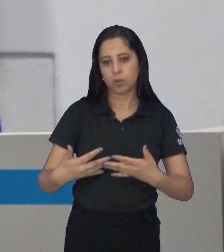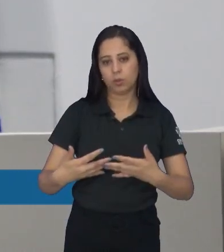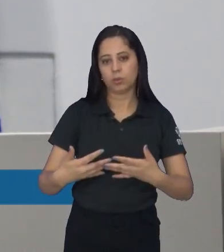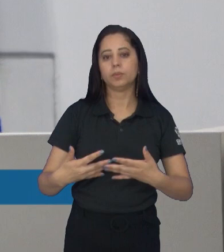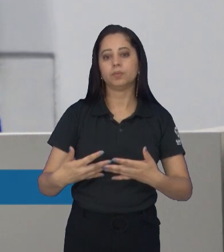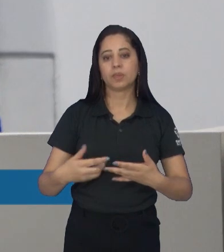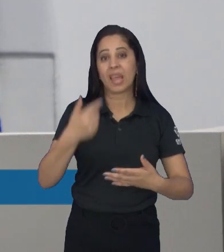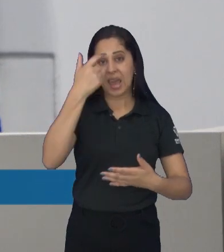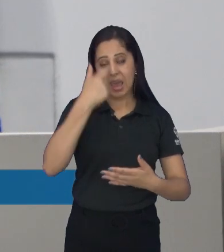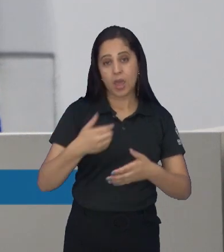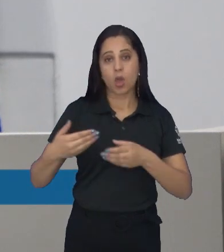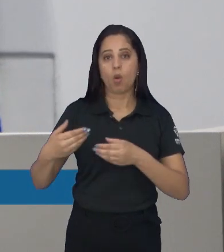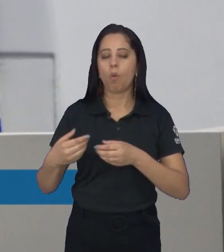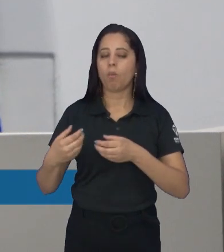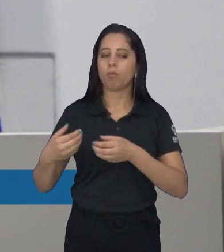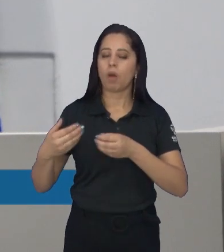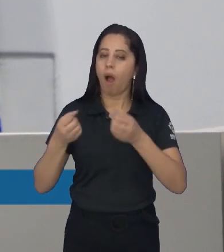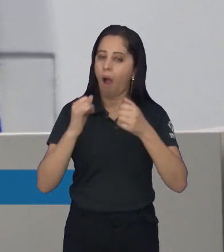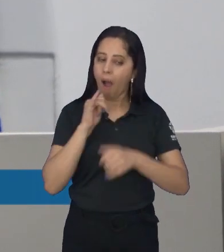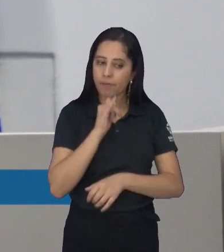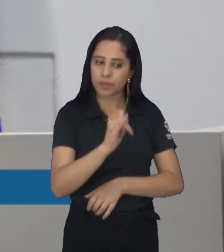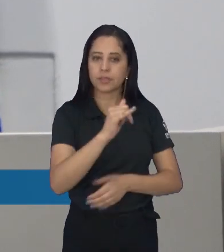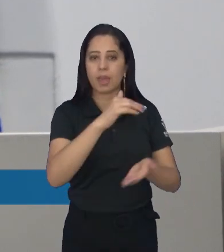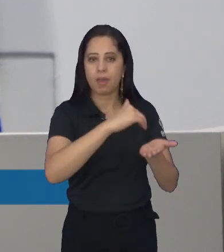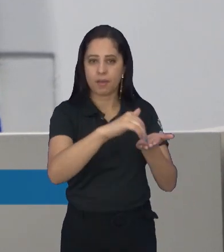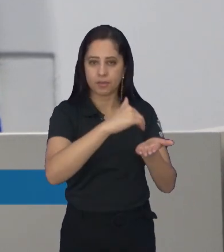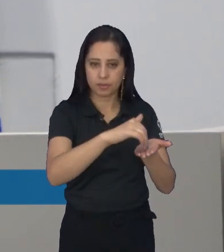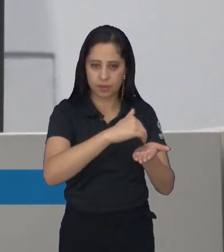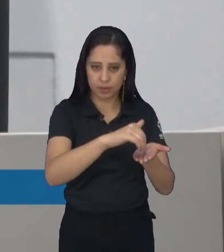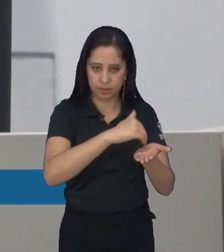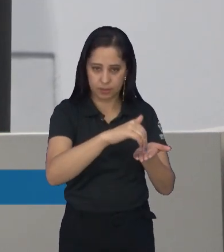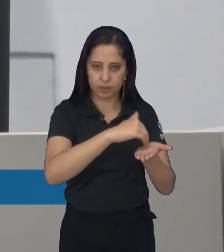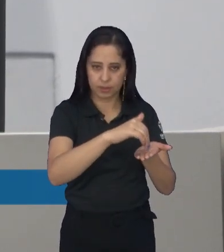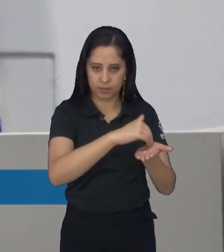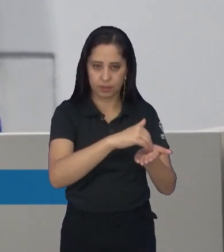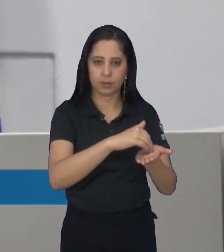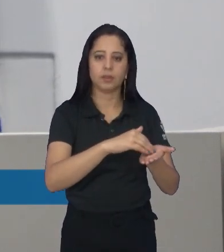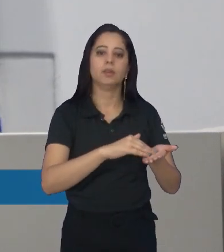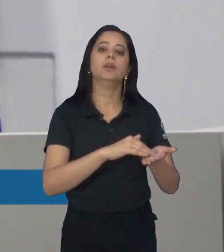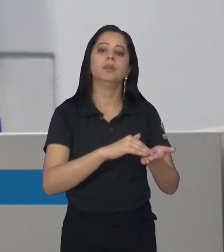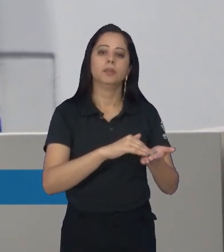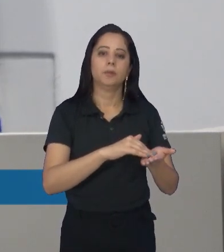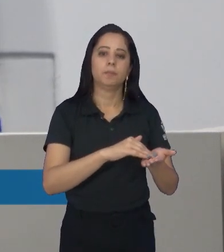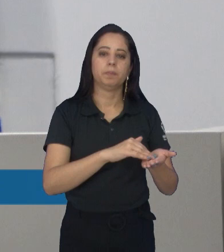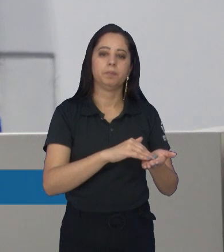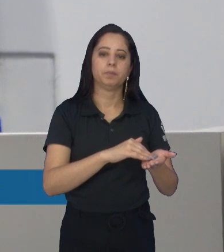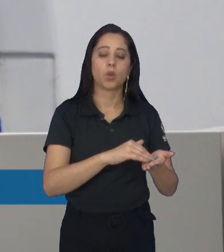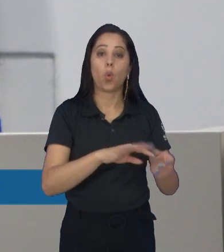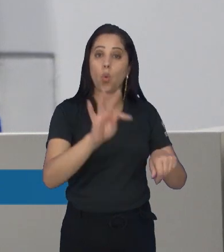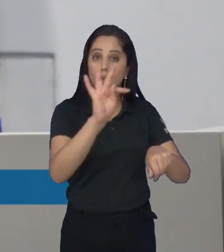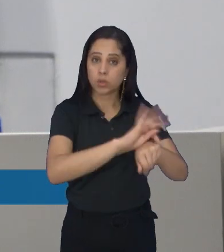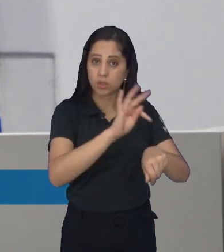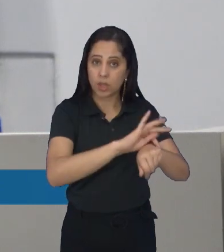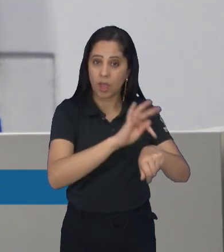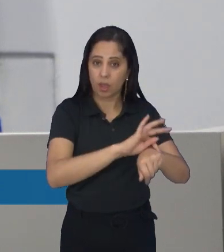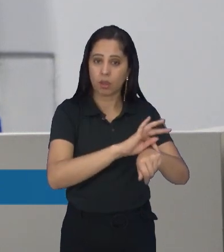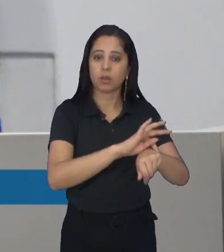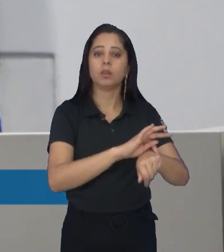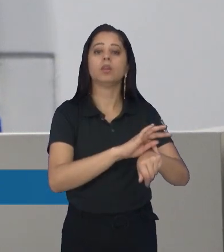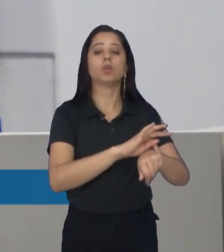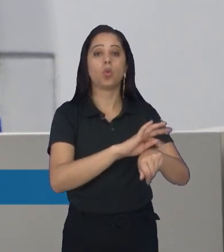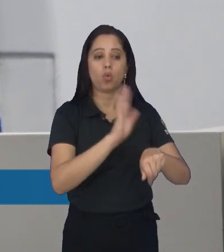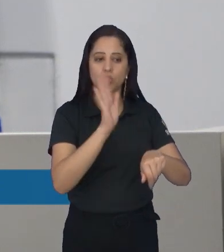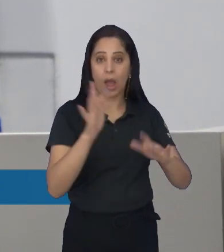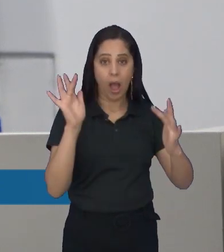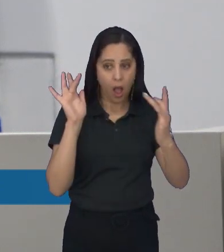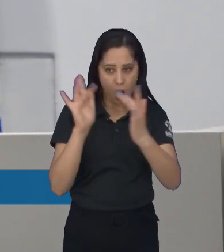a cargo da Secretaria de Urbanismo da parte de aprovação de projetos e habites ele os técnicos de lá até coloquei em contato com